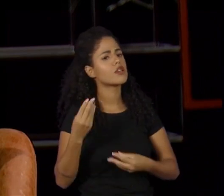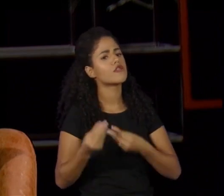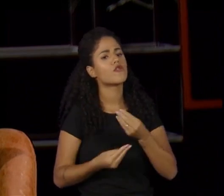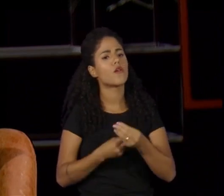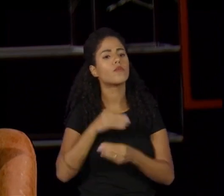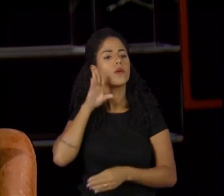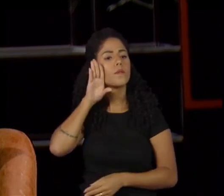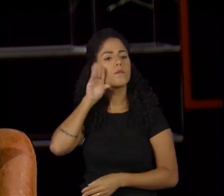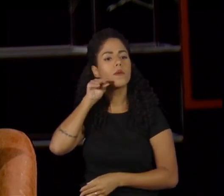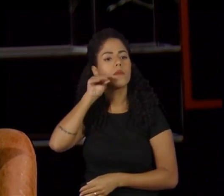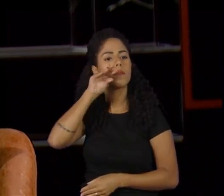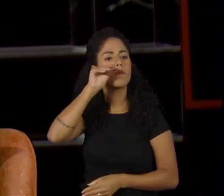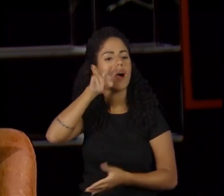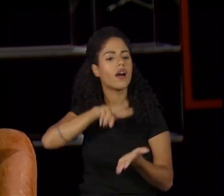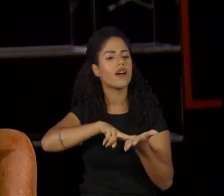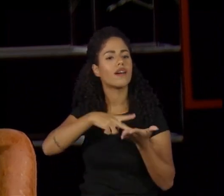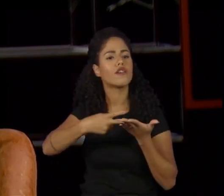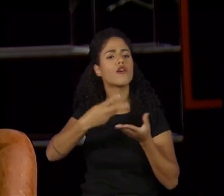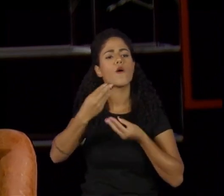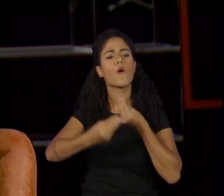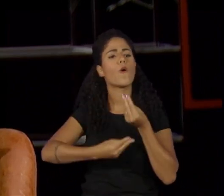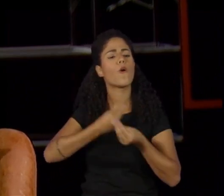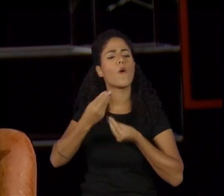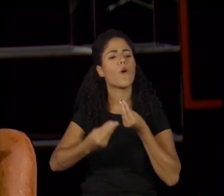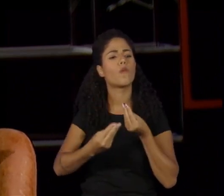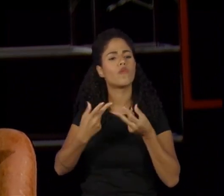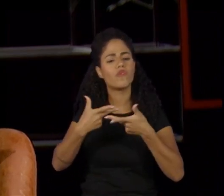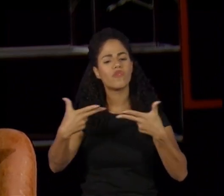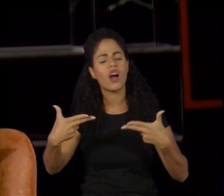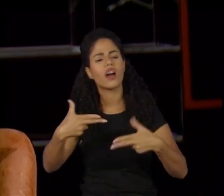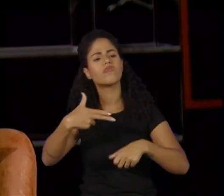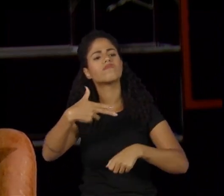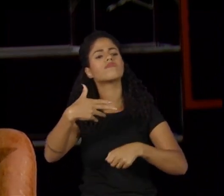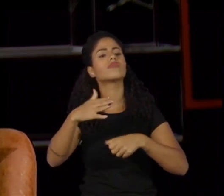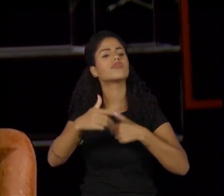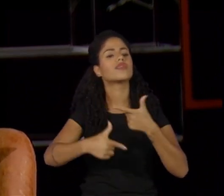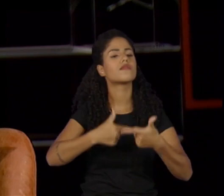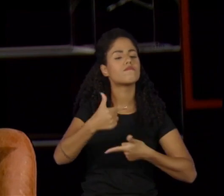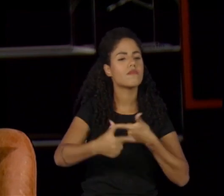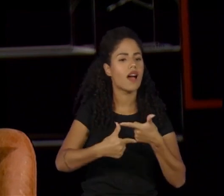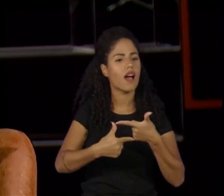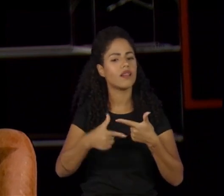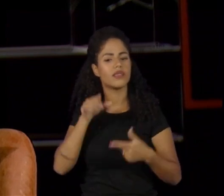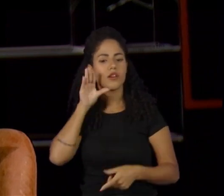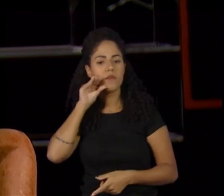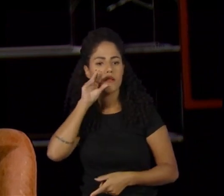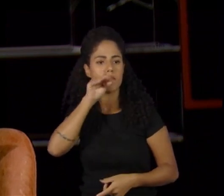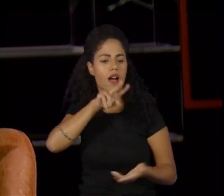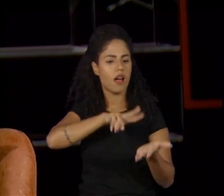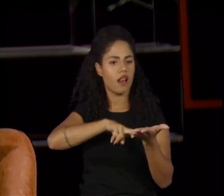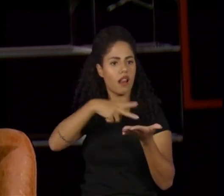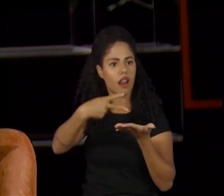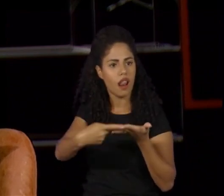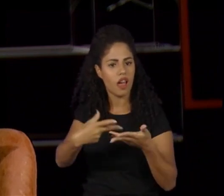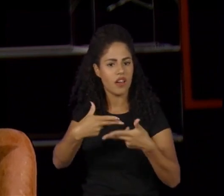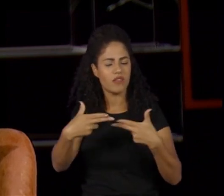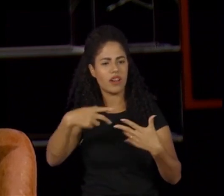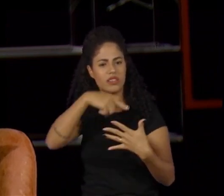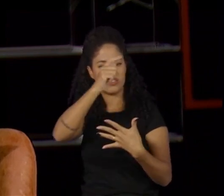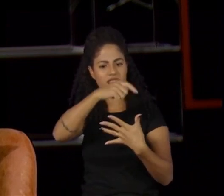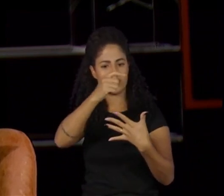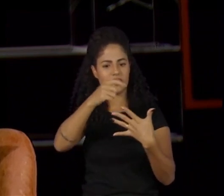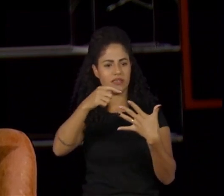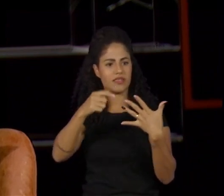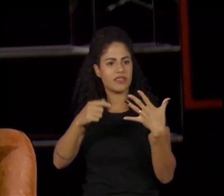dublador, você tem dezenas de trabalhos, né? Você já dublou desde Al Pacino e Harrison